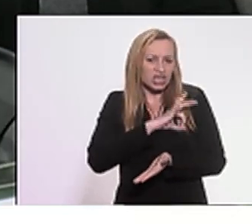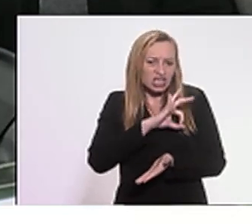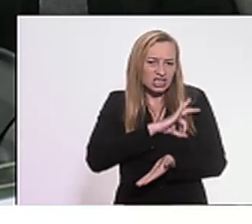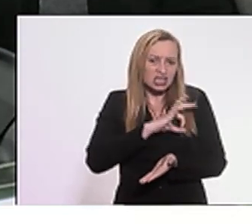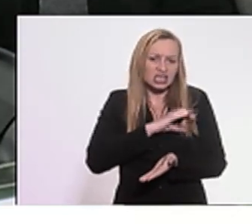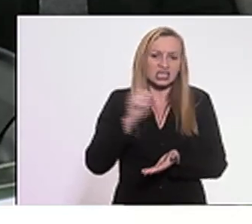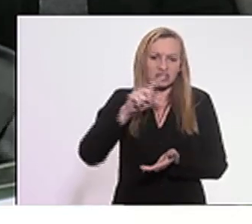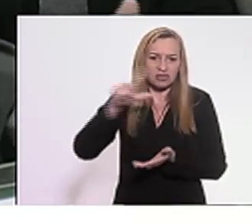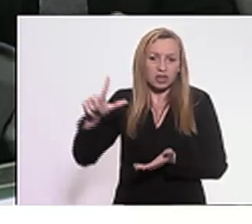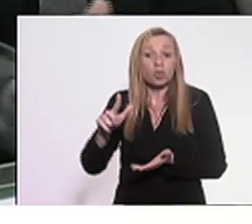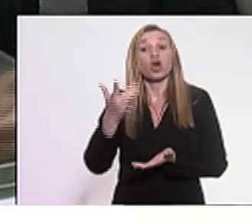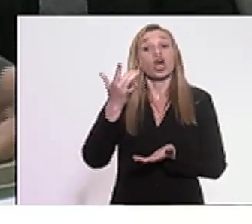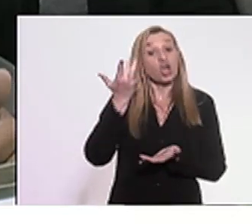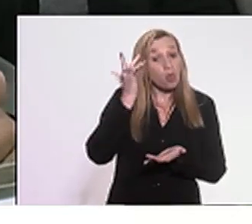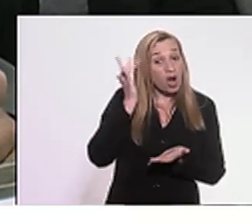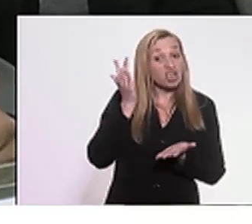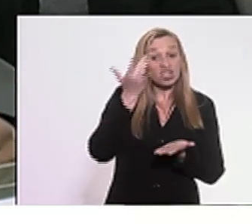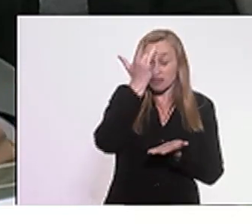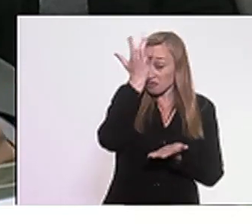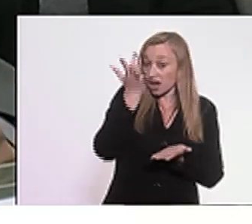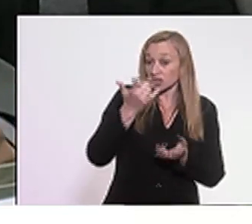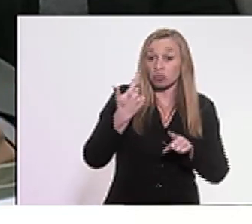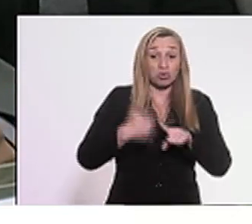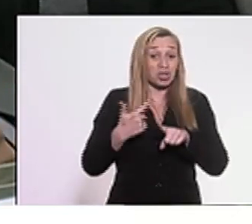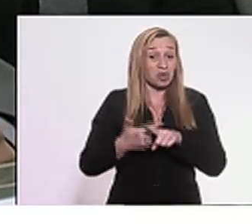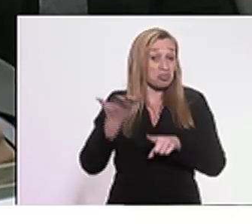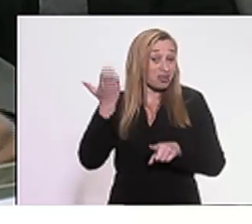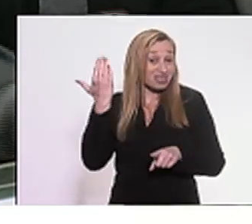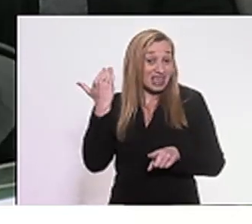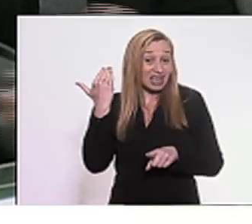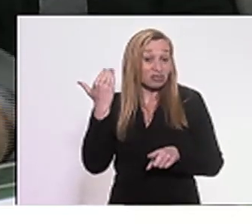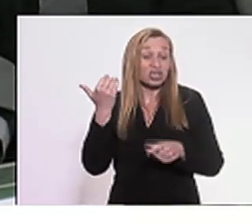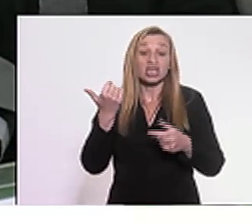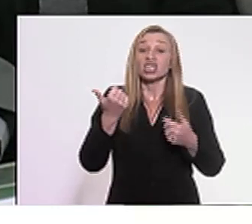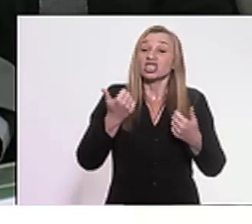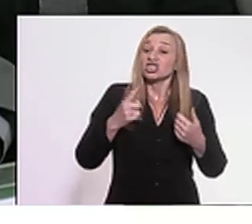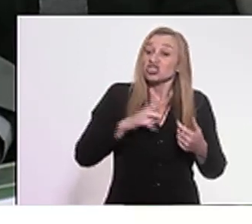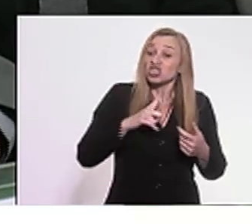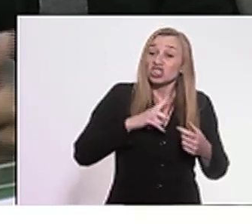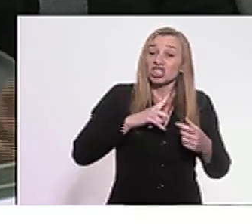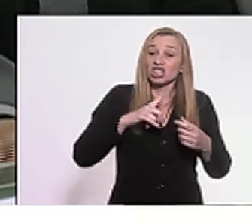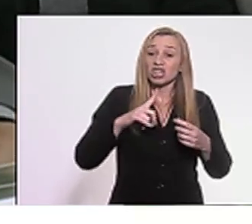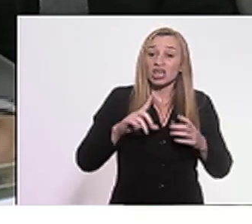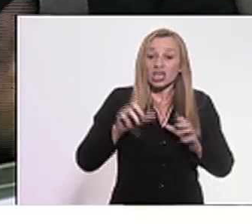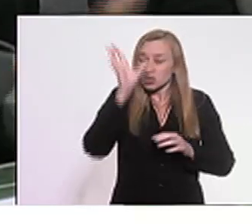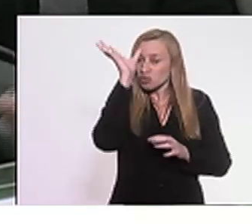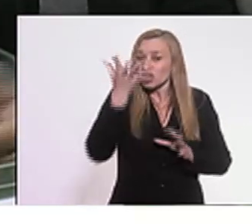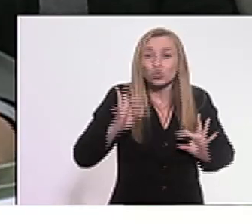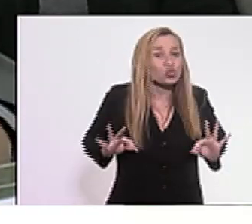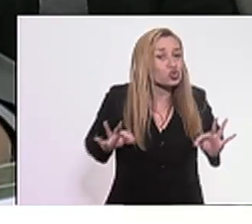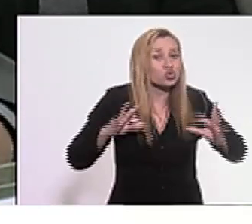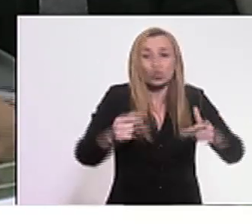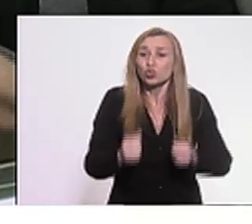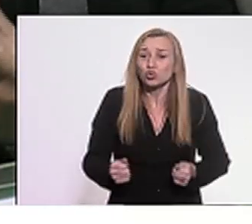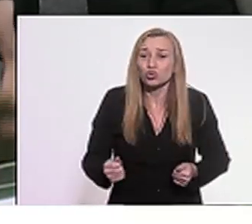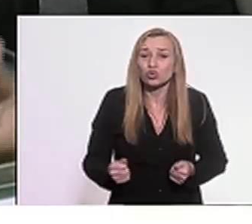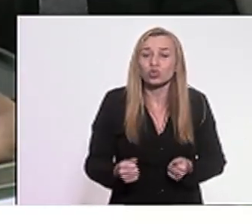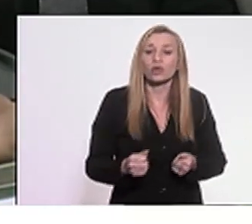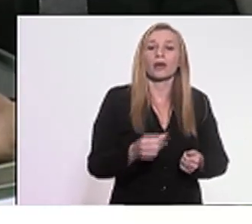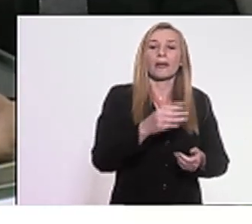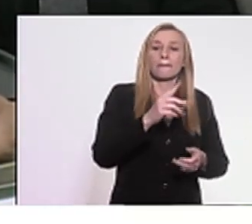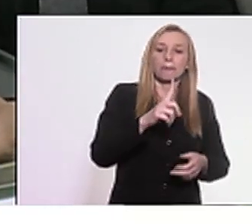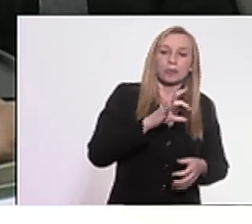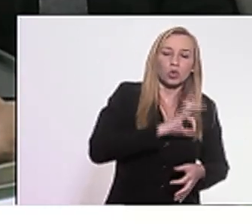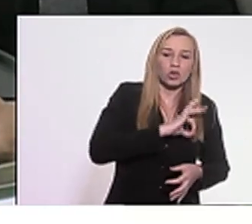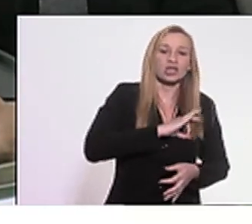antigo secretário, ele tinha que absorver toda essa carga. Era Polícia Civil, era Polícia Militar, era bombeiro, era uma carga